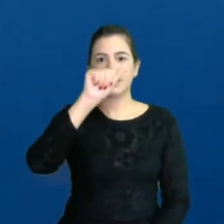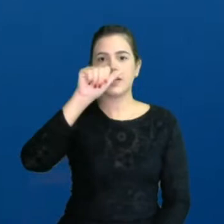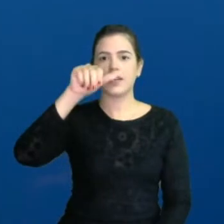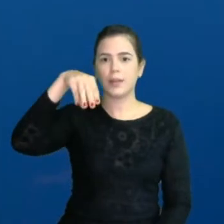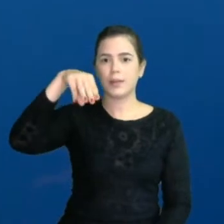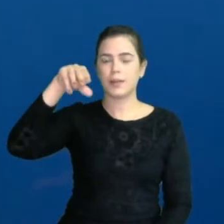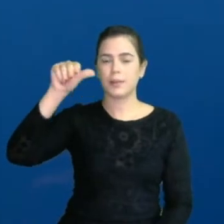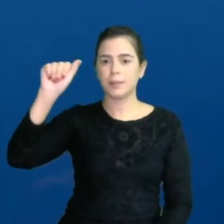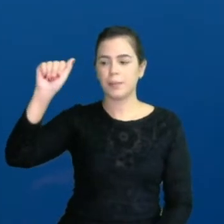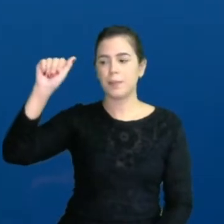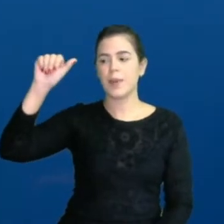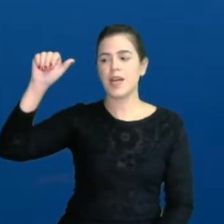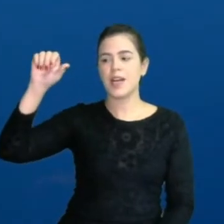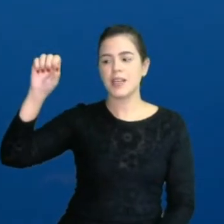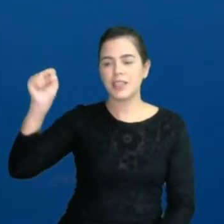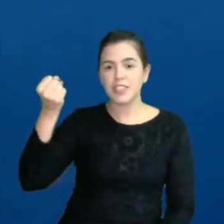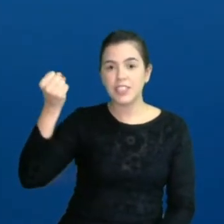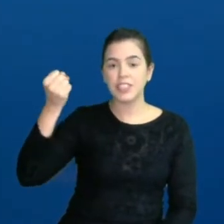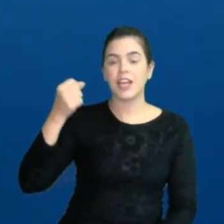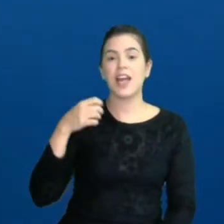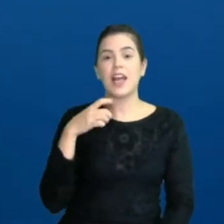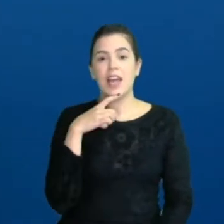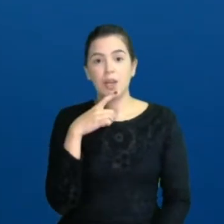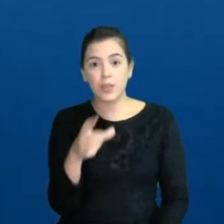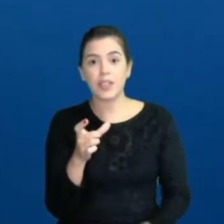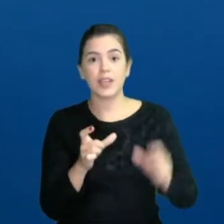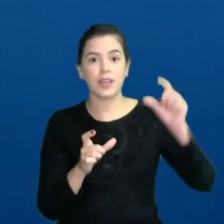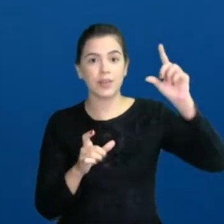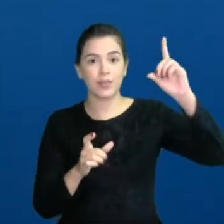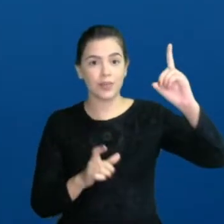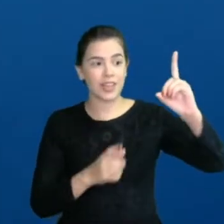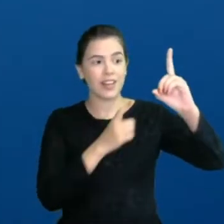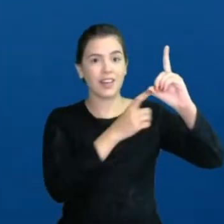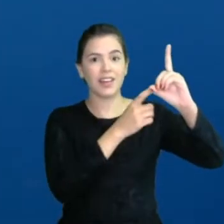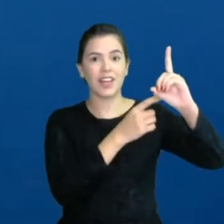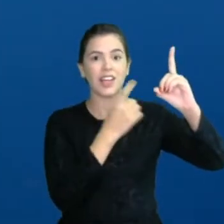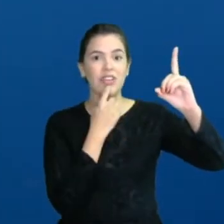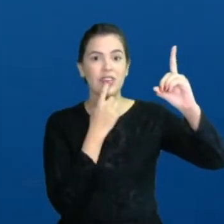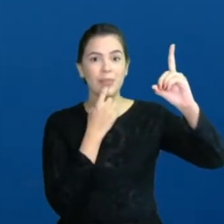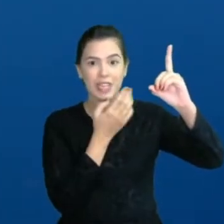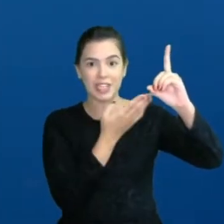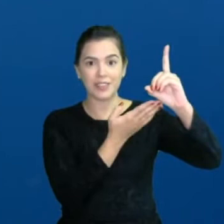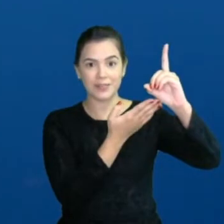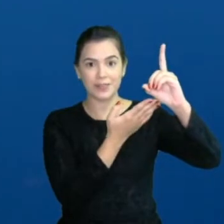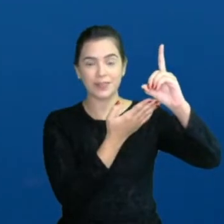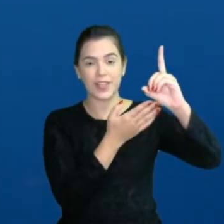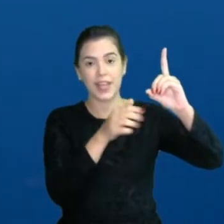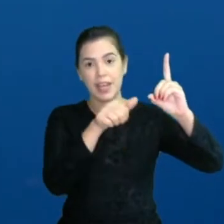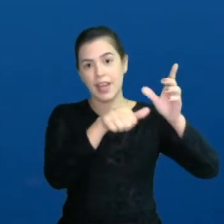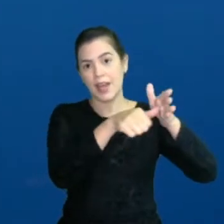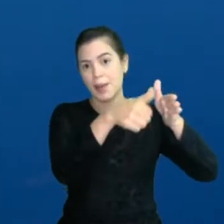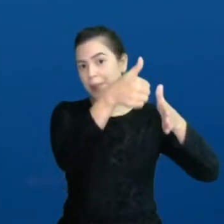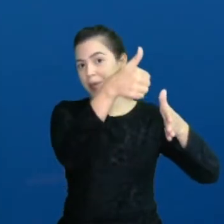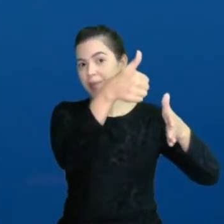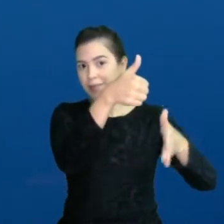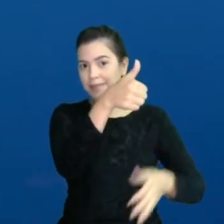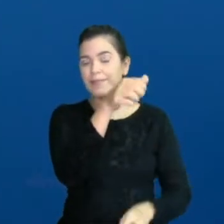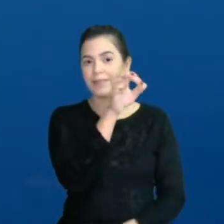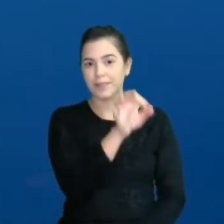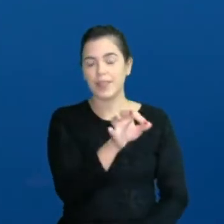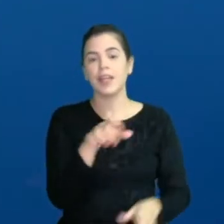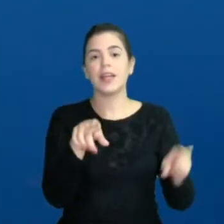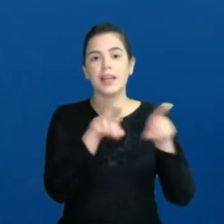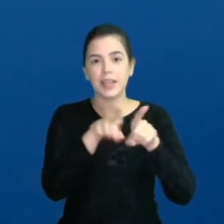Damas. No nome damas, eu tenho uma letrinha D, que tá aí em vermelho para vocês, ó. É a primeira letrinha. E